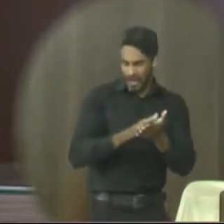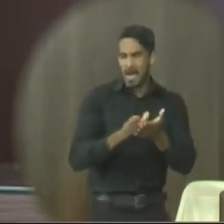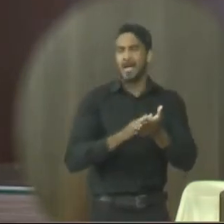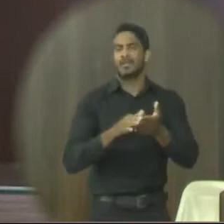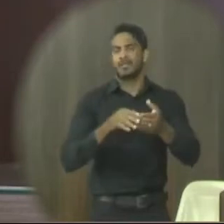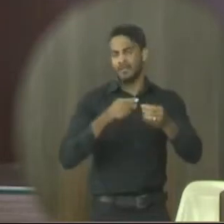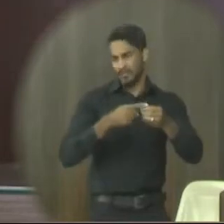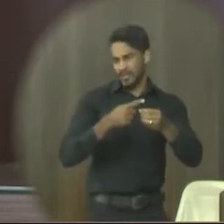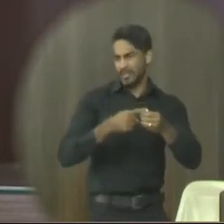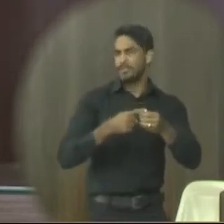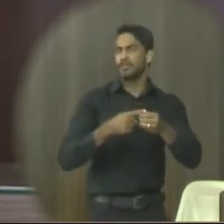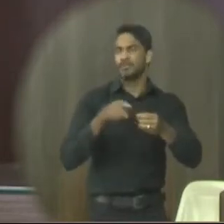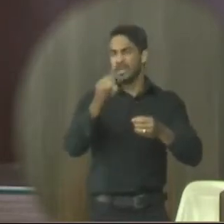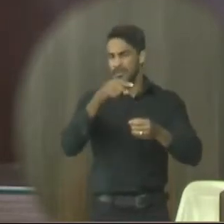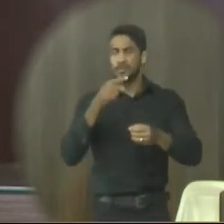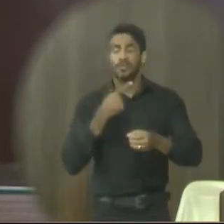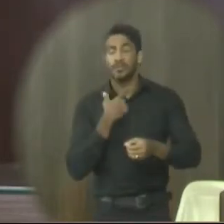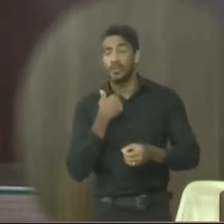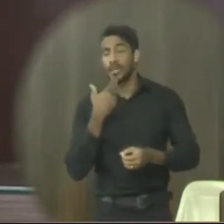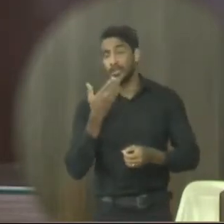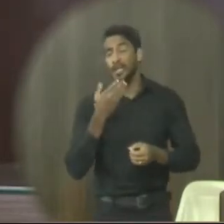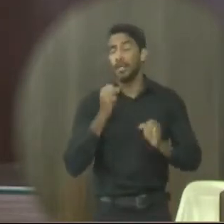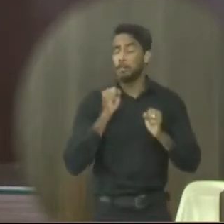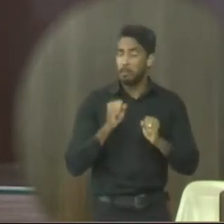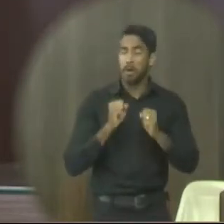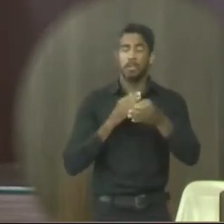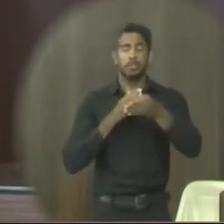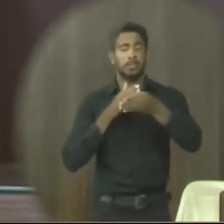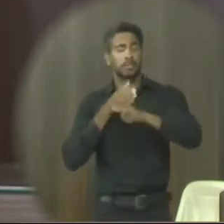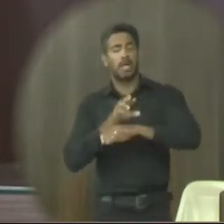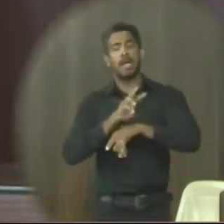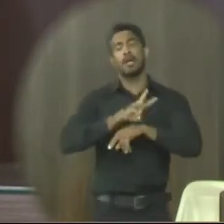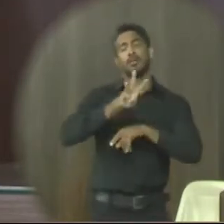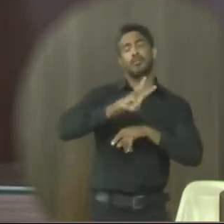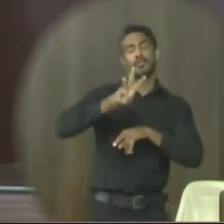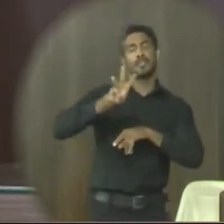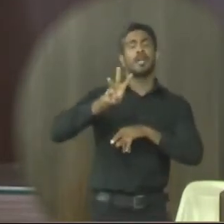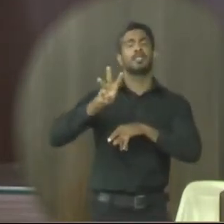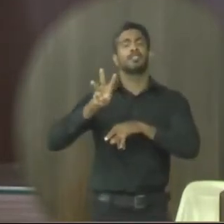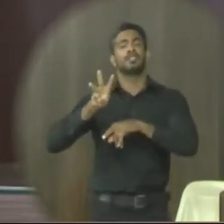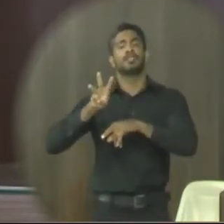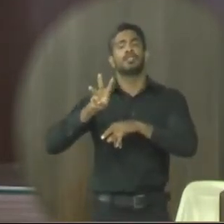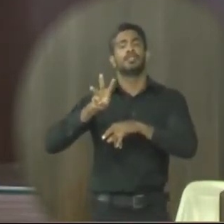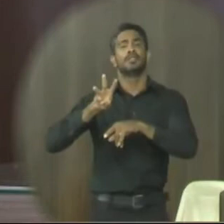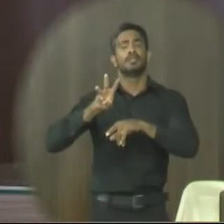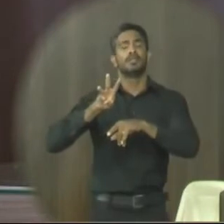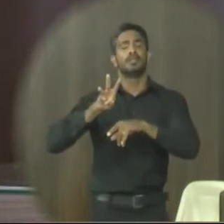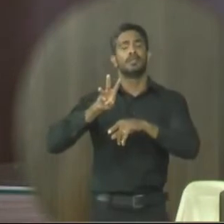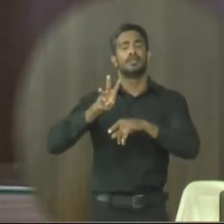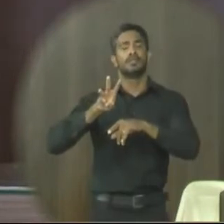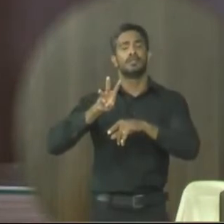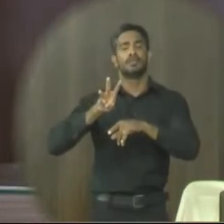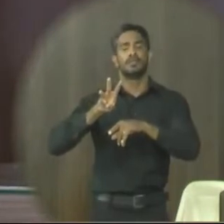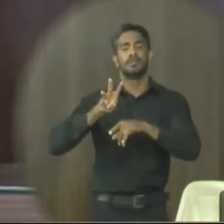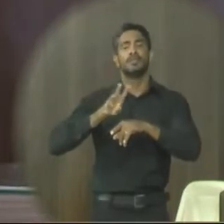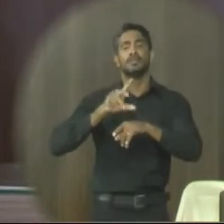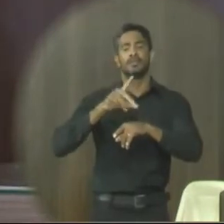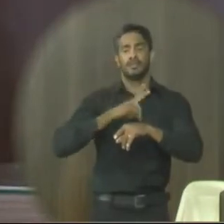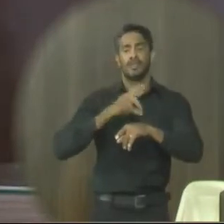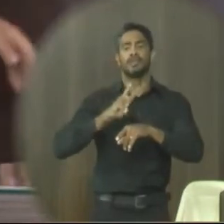se acessar a qualquer momento o portal de transparência através do... Aqui tem o